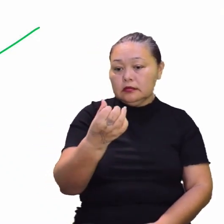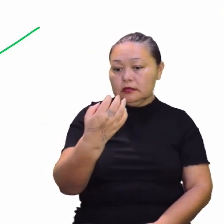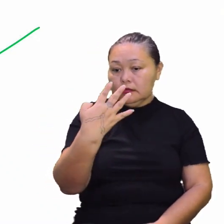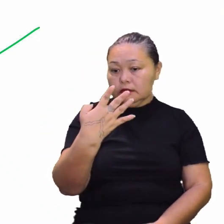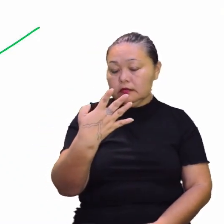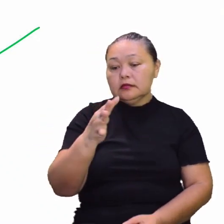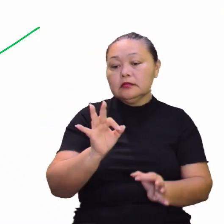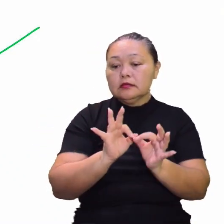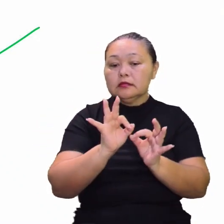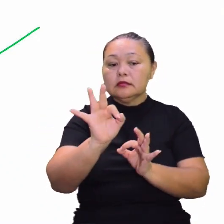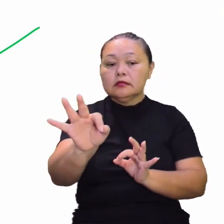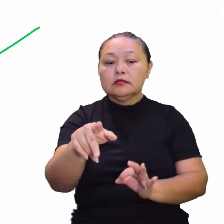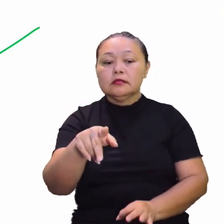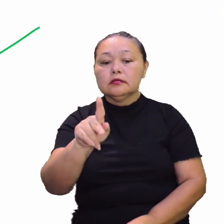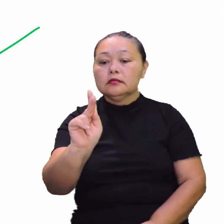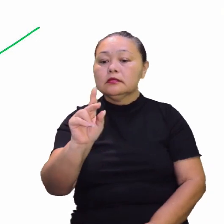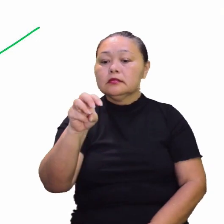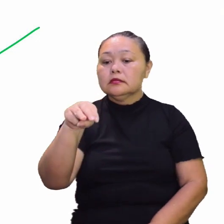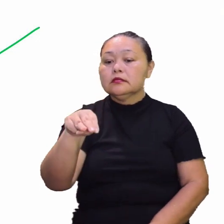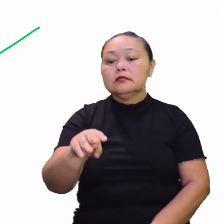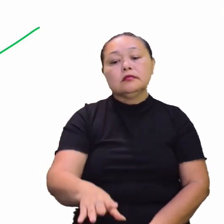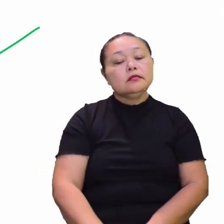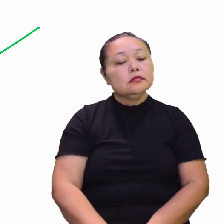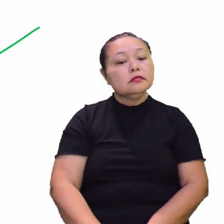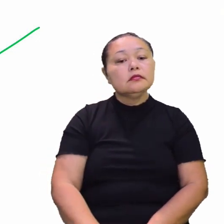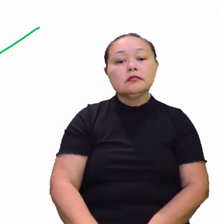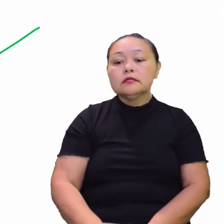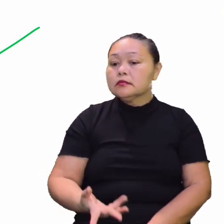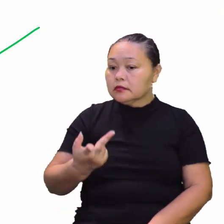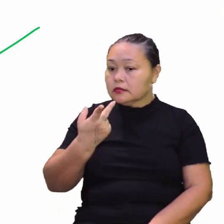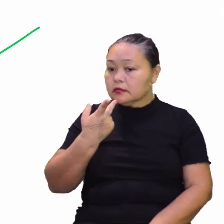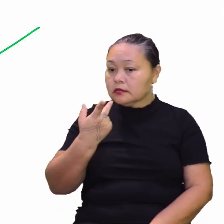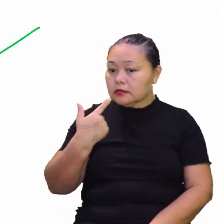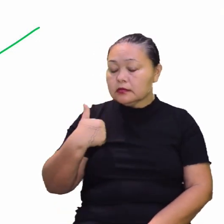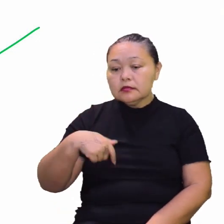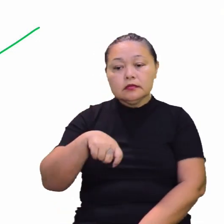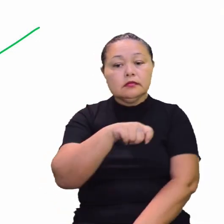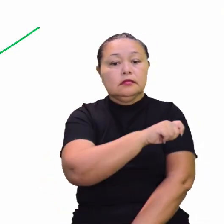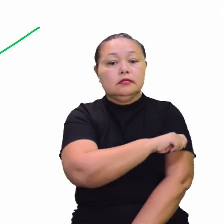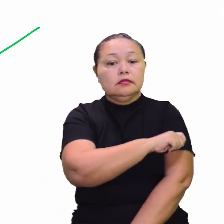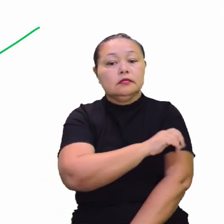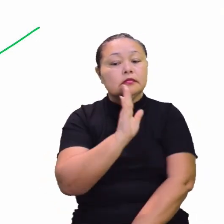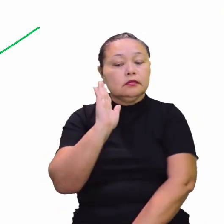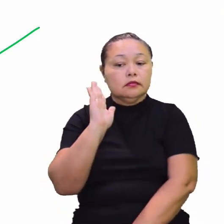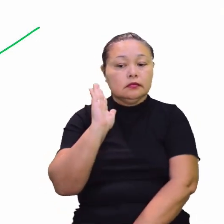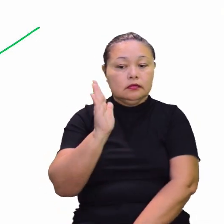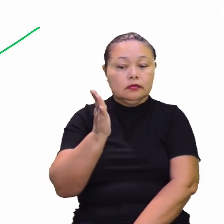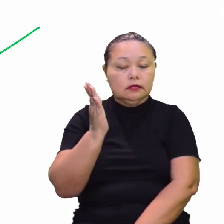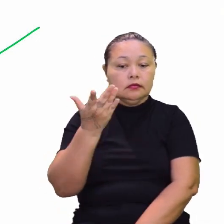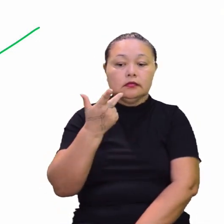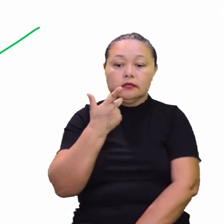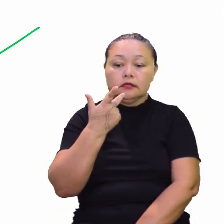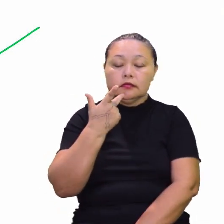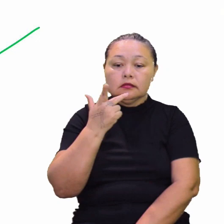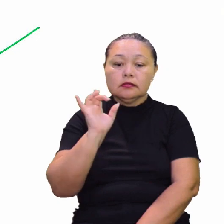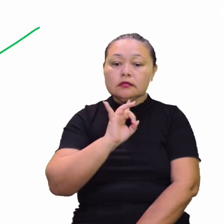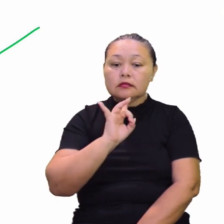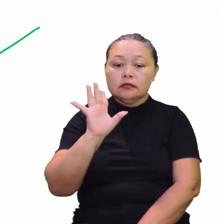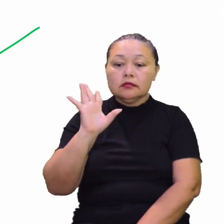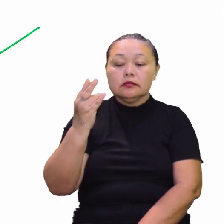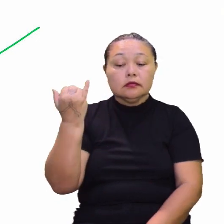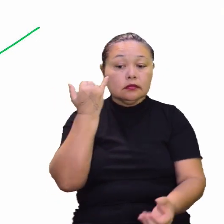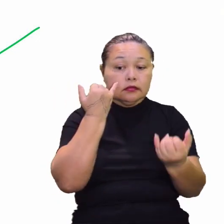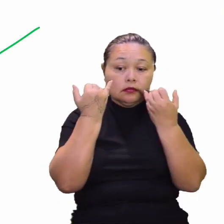Jorge? Alguma informação acerca das bacias aqui do estado de Rondônia? Tranquilo, o aluno ouviu isso aí, né? Nós falamos. Só